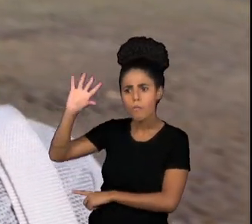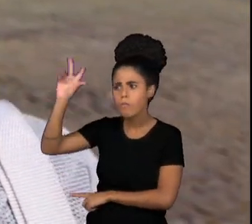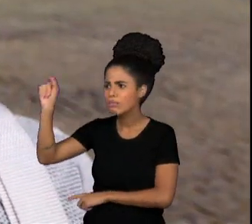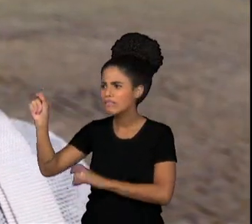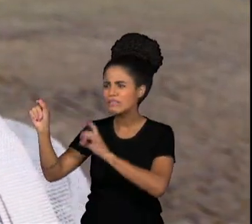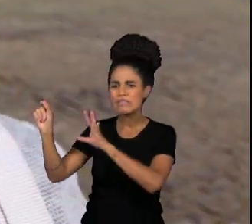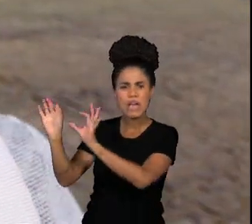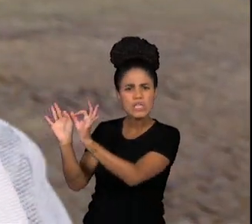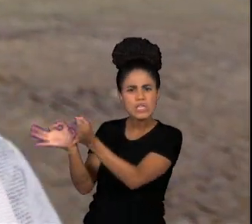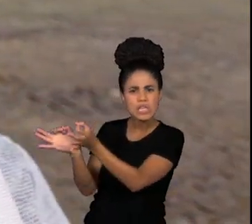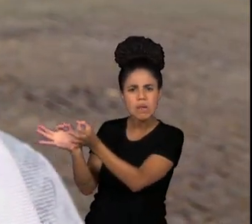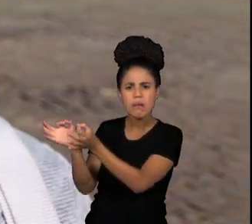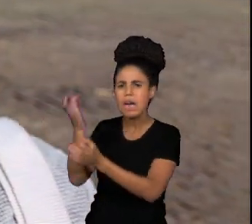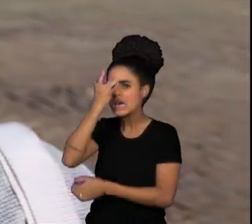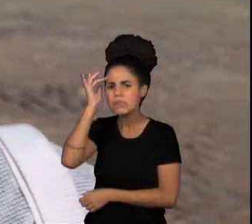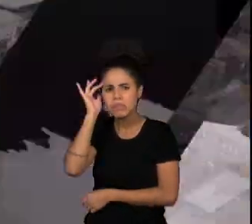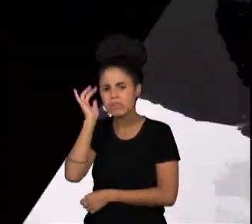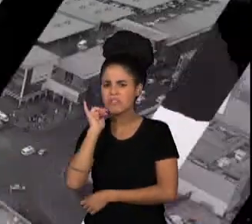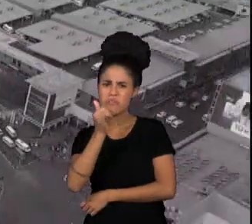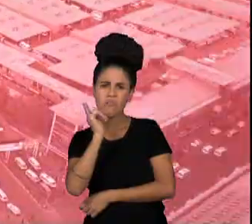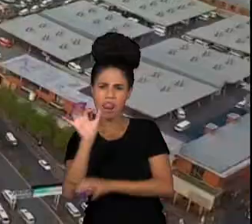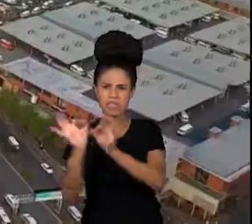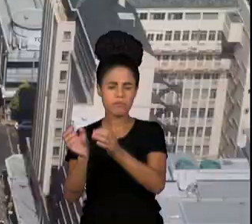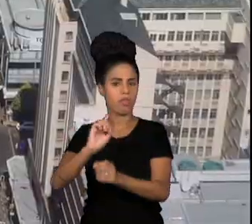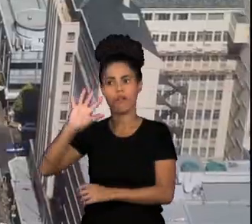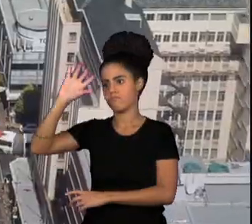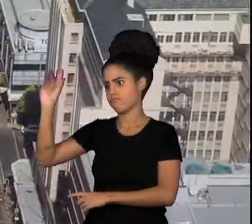aquilo que conta pra gente como se fosse algo fácil.